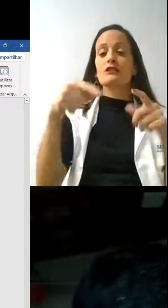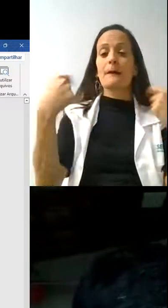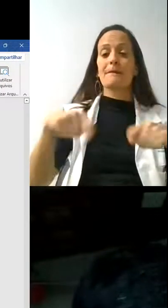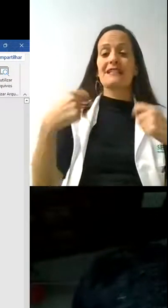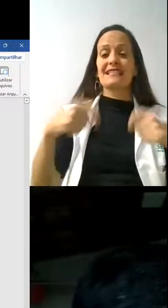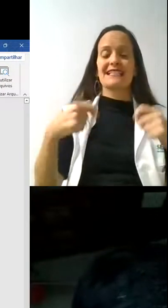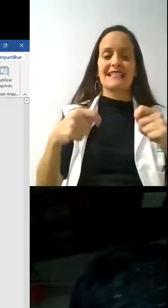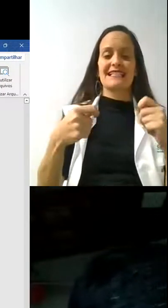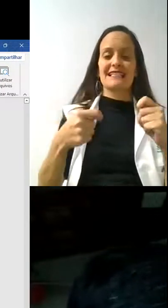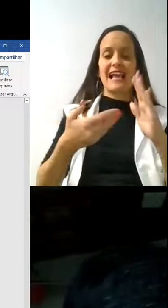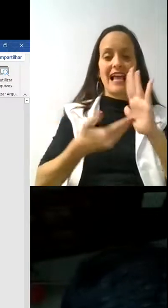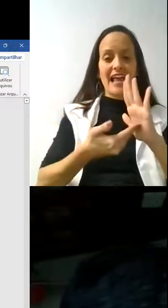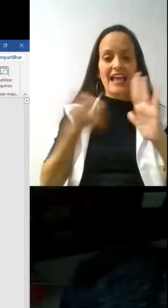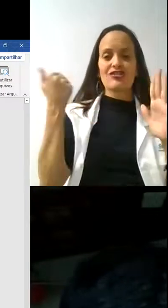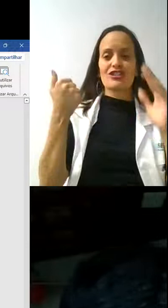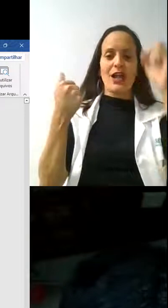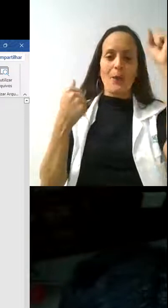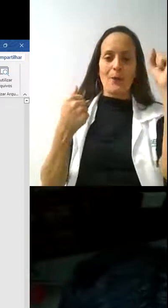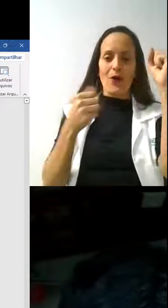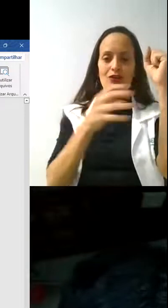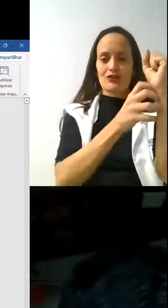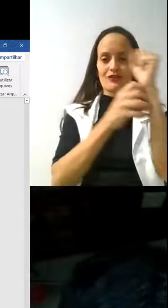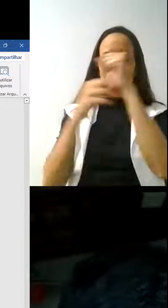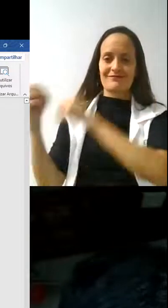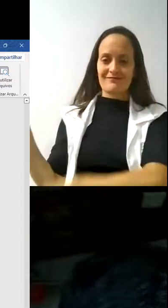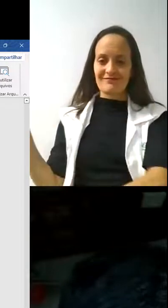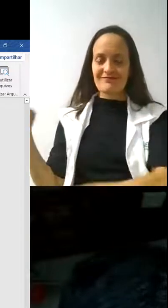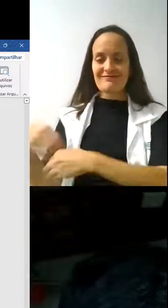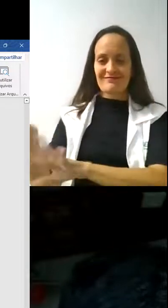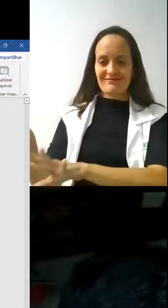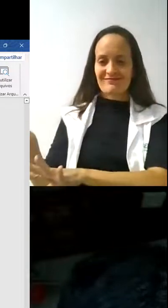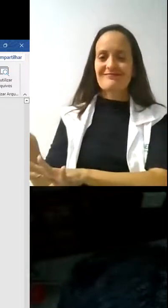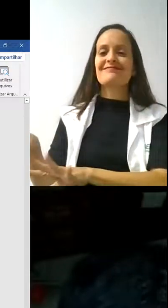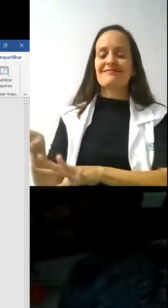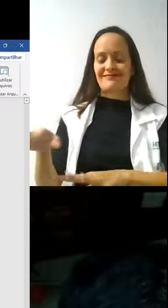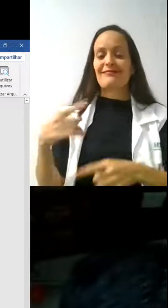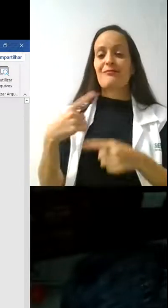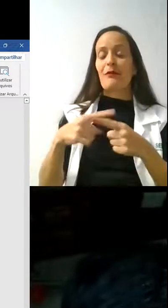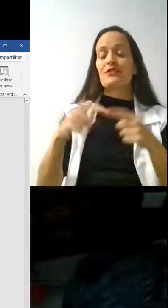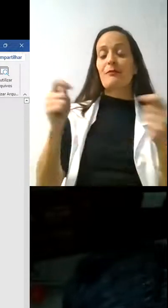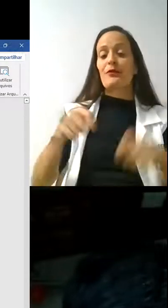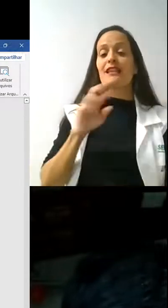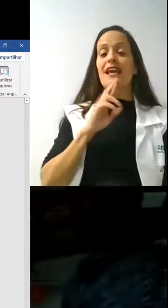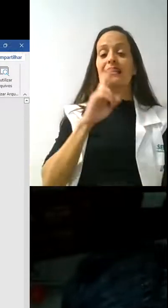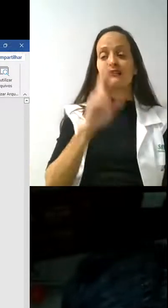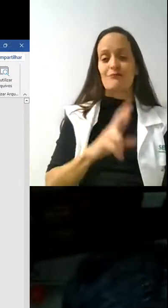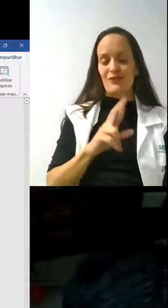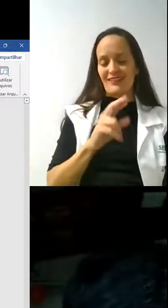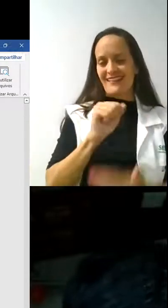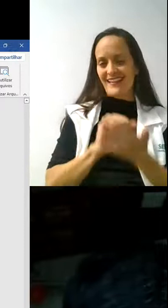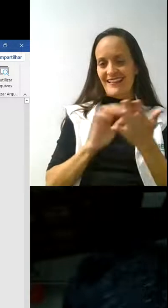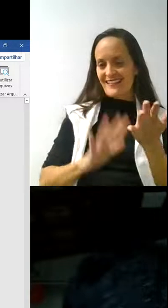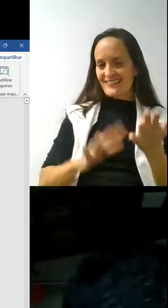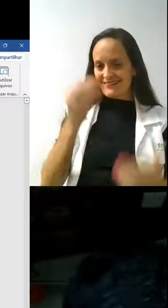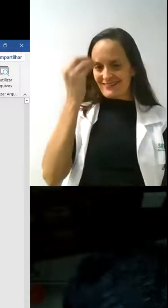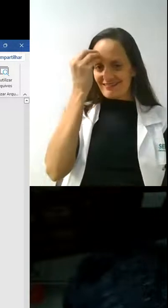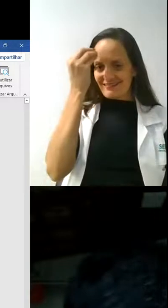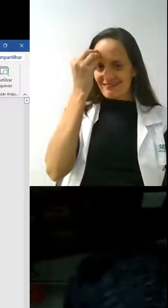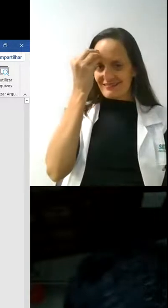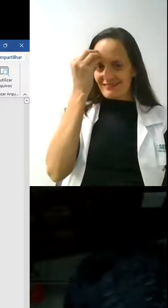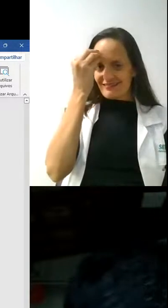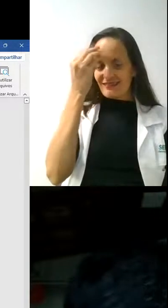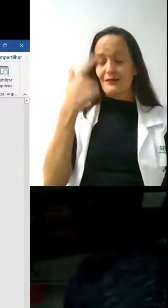fazer o quê? Retirar o poste código 23 e a chave faca abertura em carga CF. Por quê?